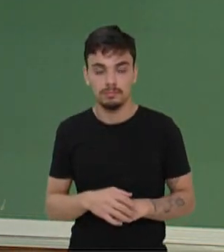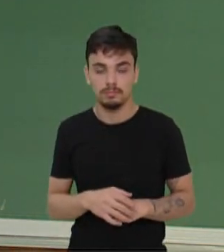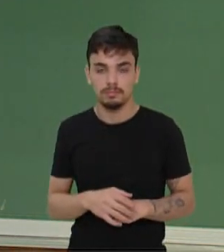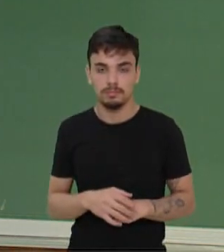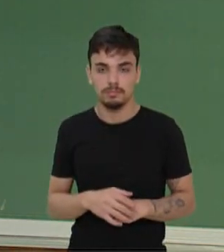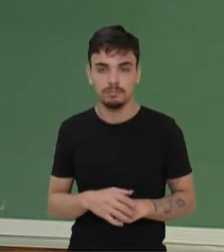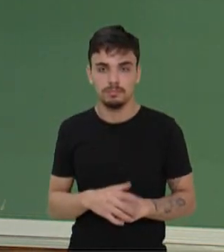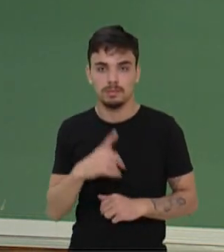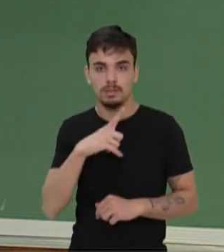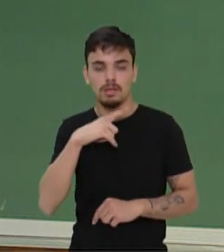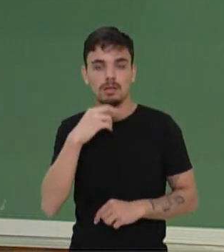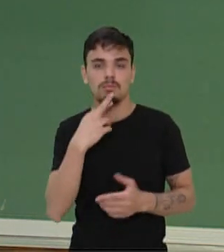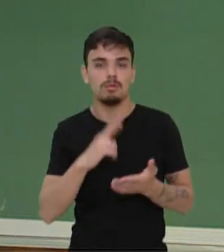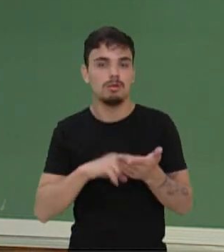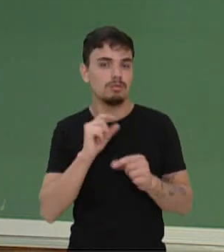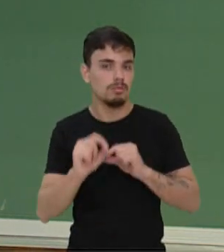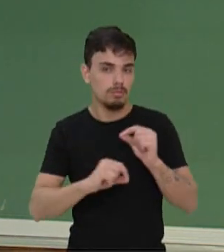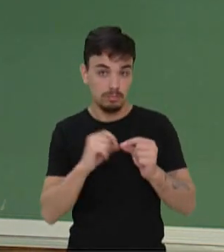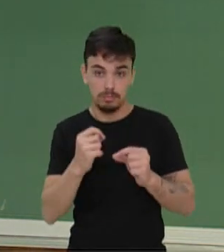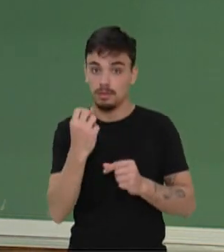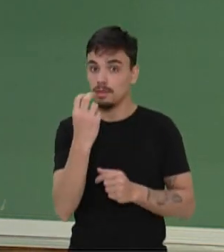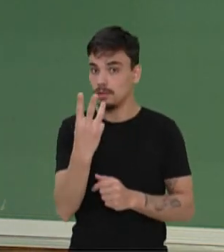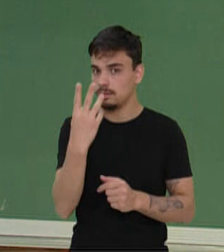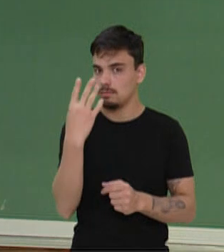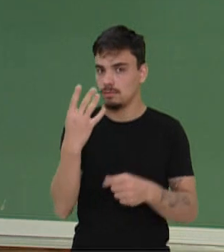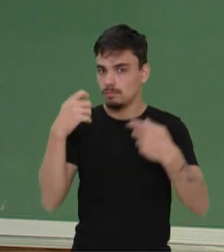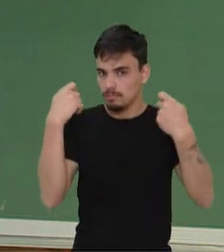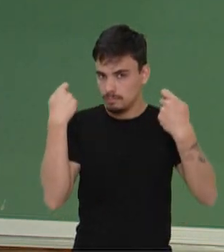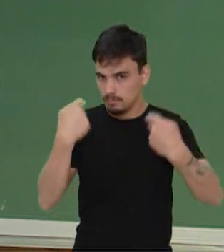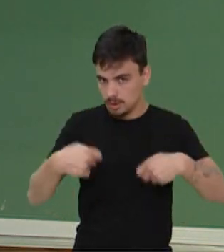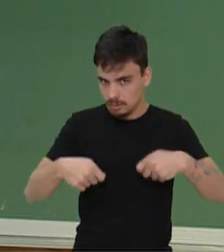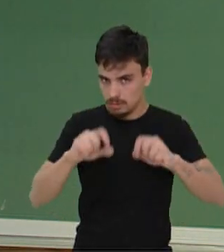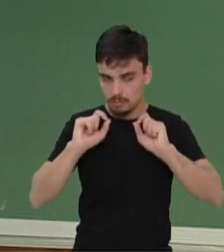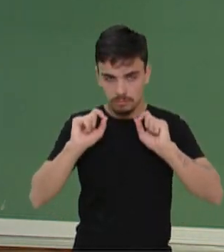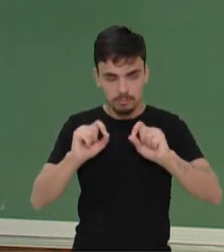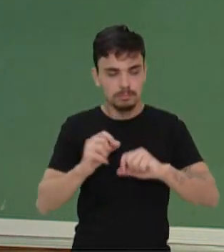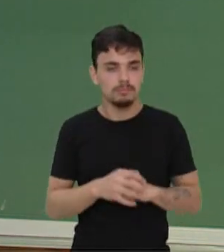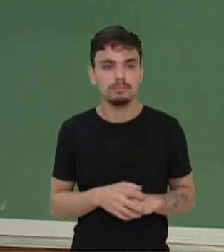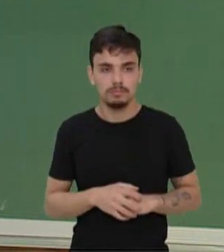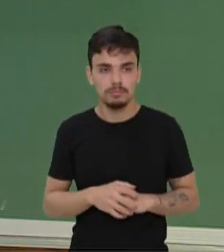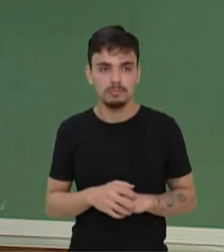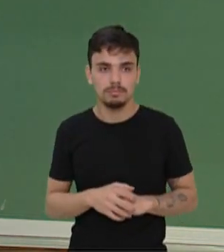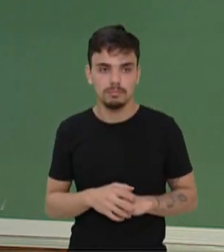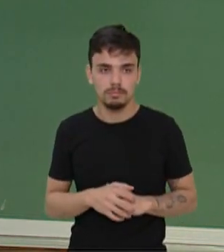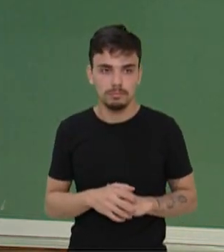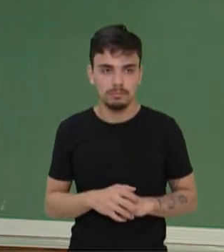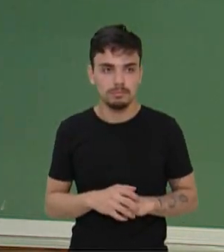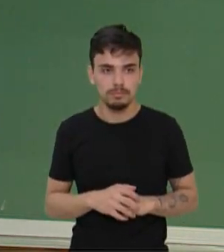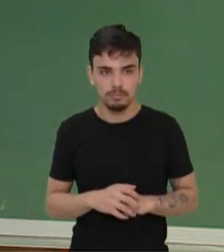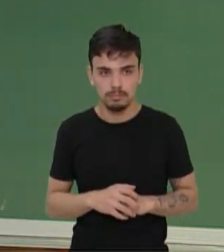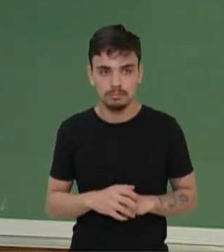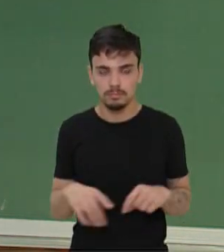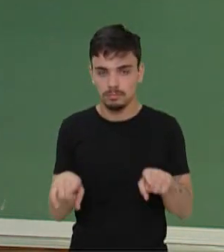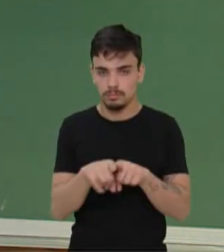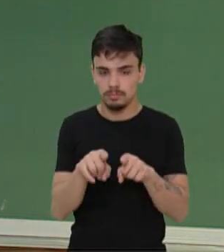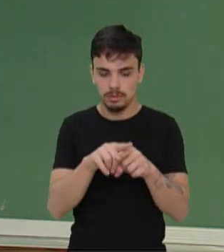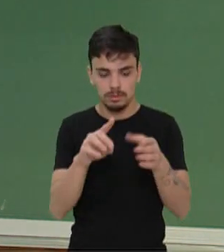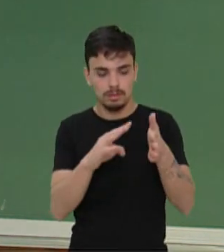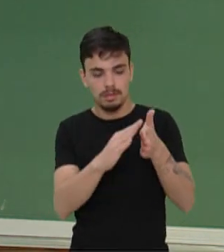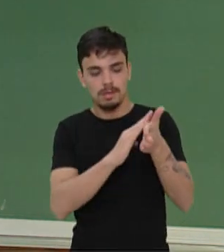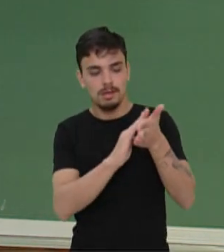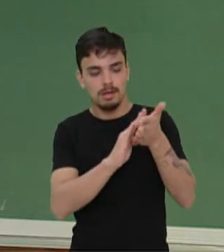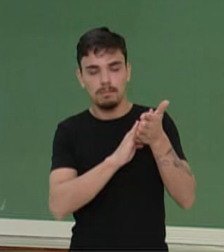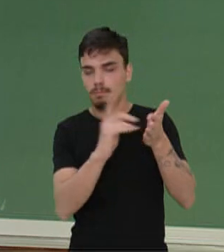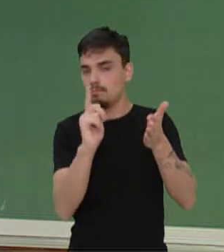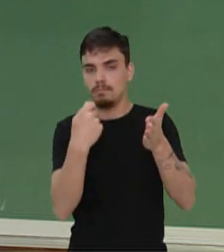y tem que dar 34, tá certo? Seria praticamente o perímetro sem contar com esse lado, né? Porque